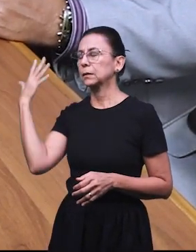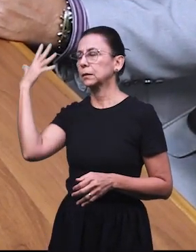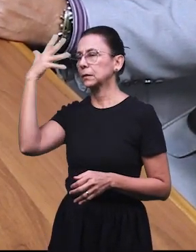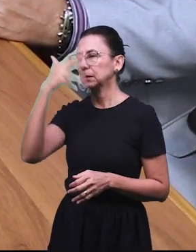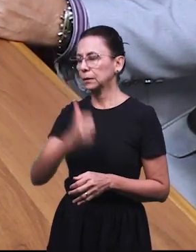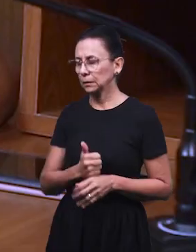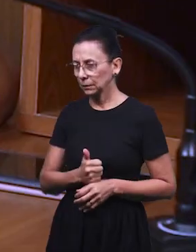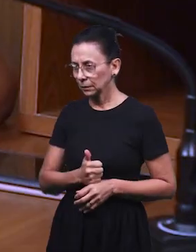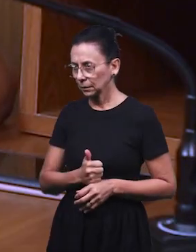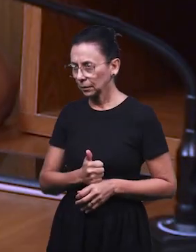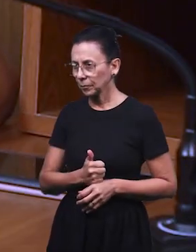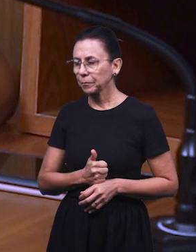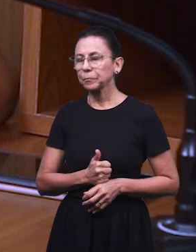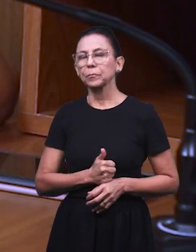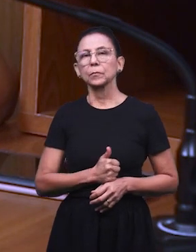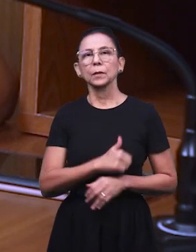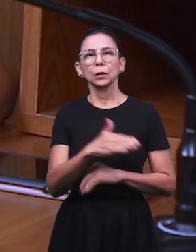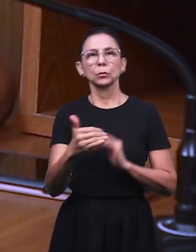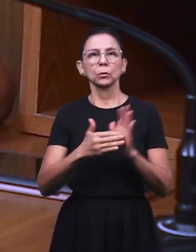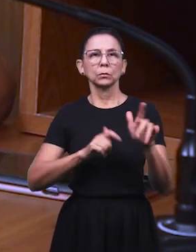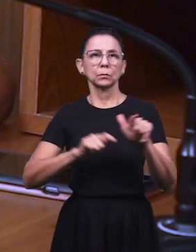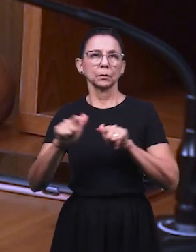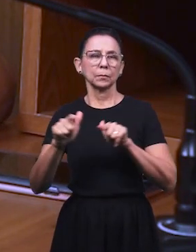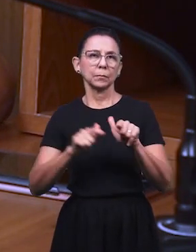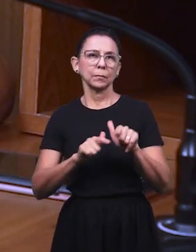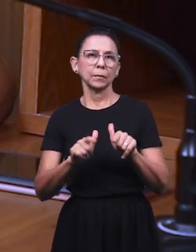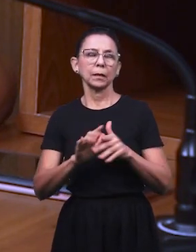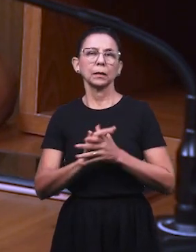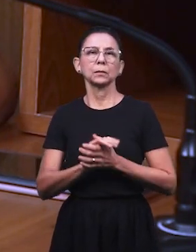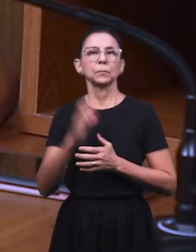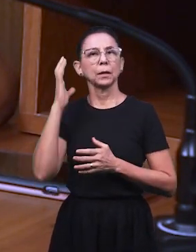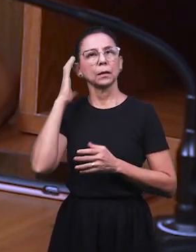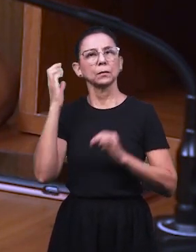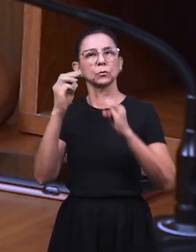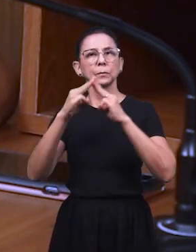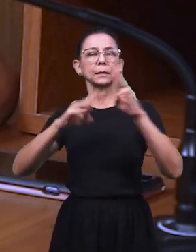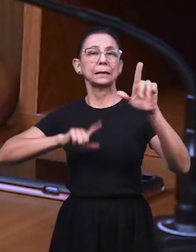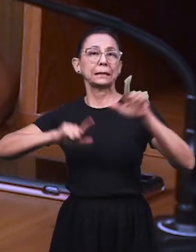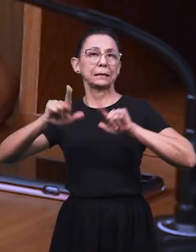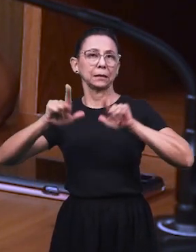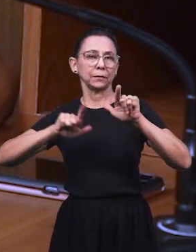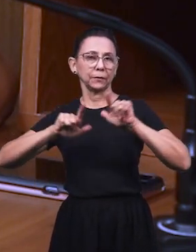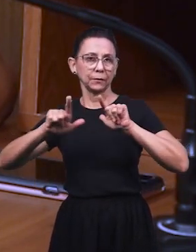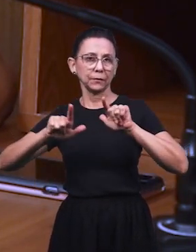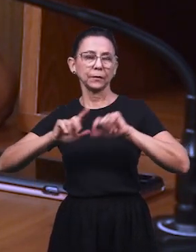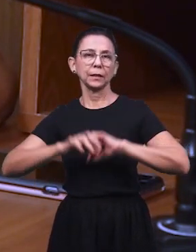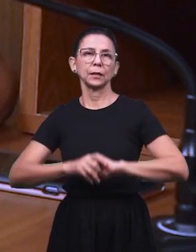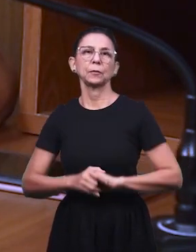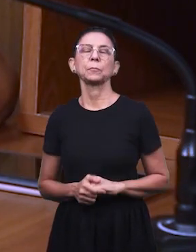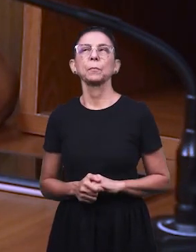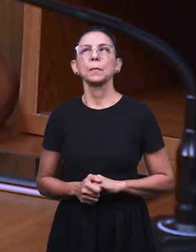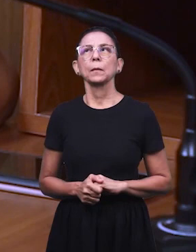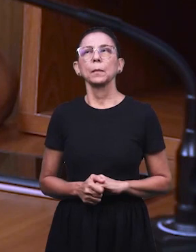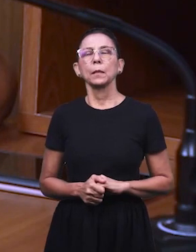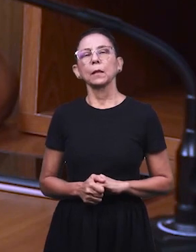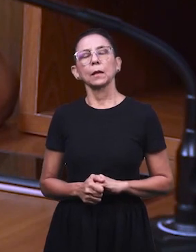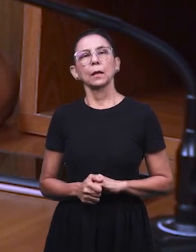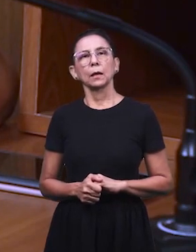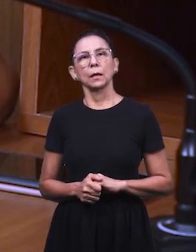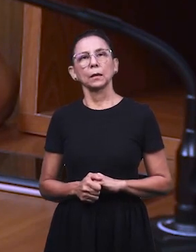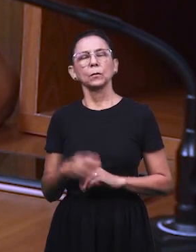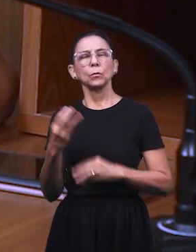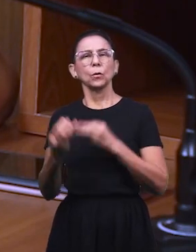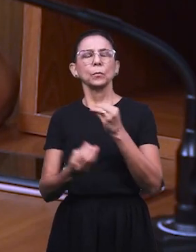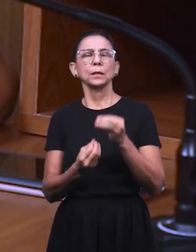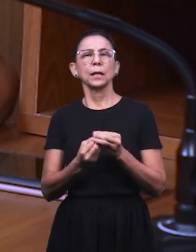programa? Ah, foi linda. Foi linda. Todo o trabalho que é feito para a Rádio